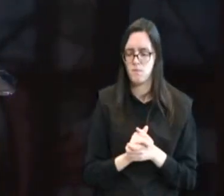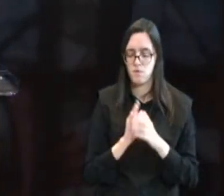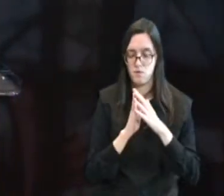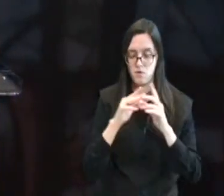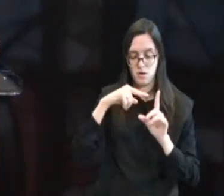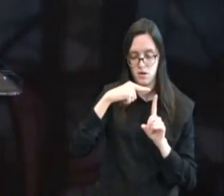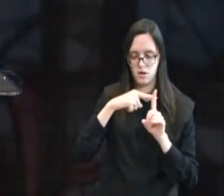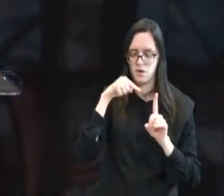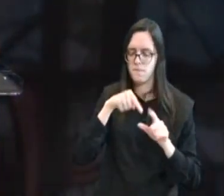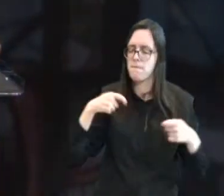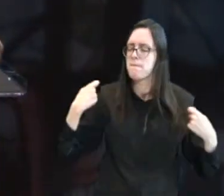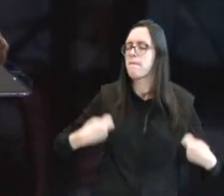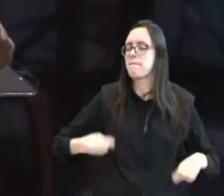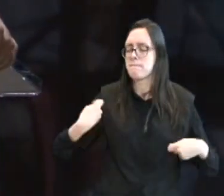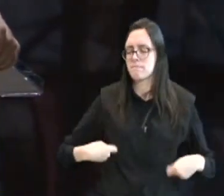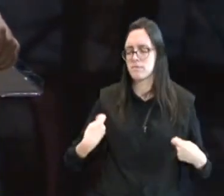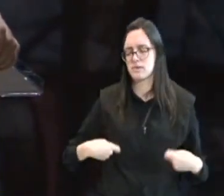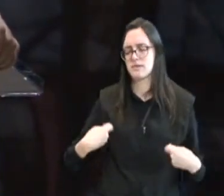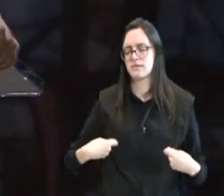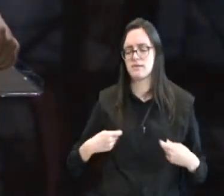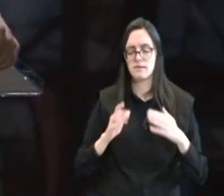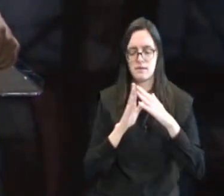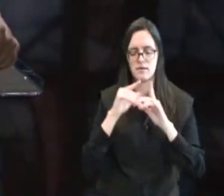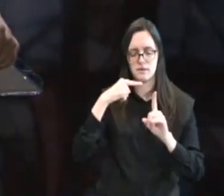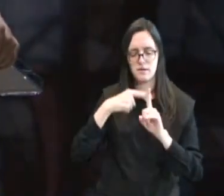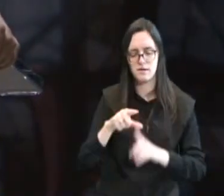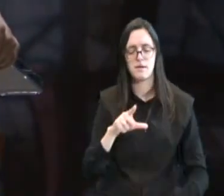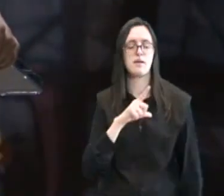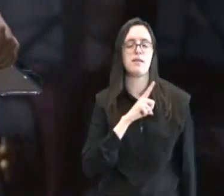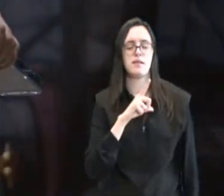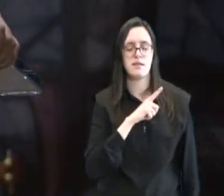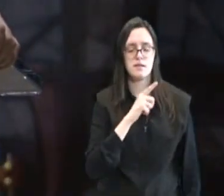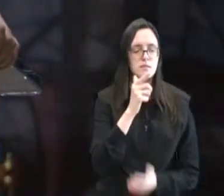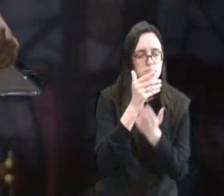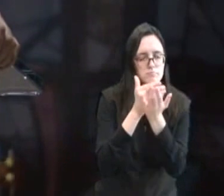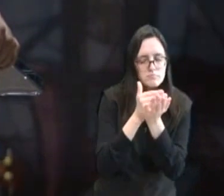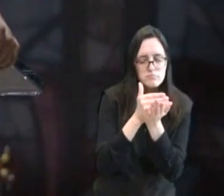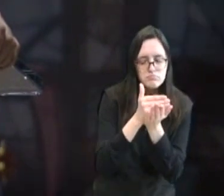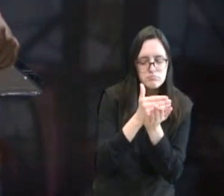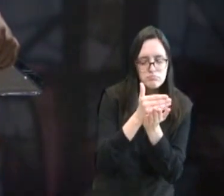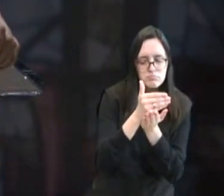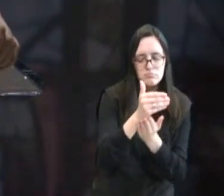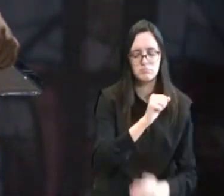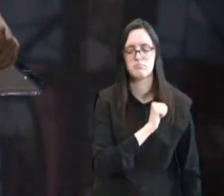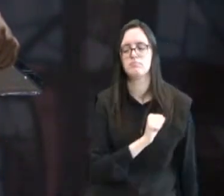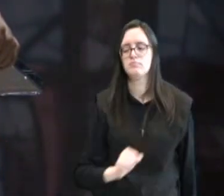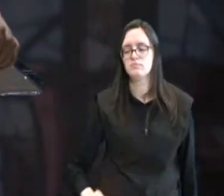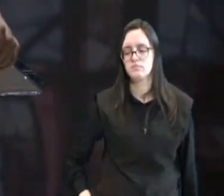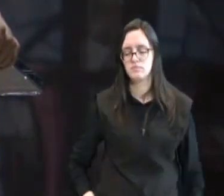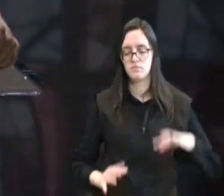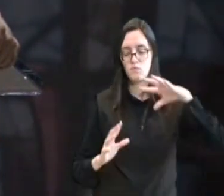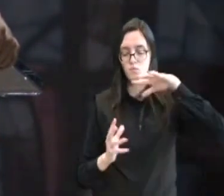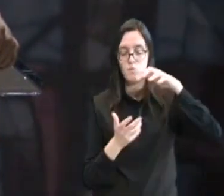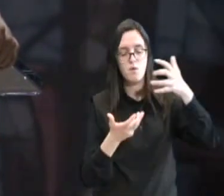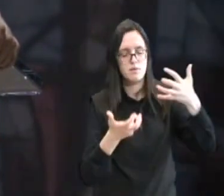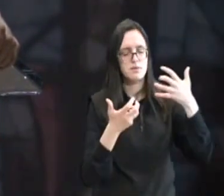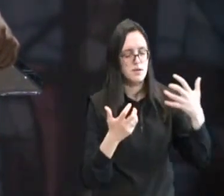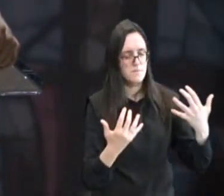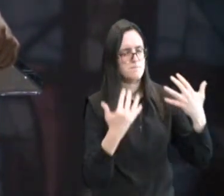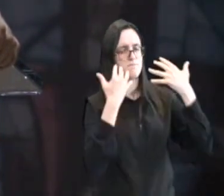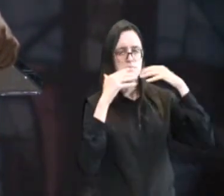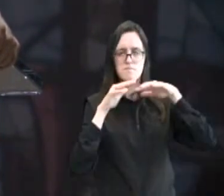igreja precisa ter, que a igreja teve no seu início, Senhor, e que o mundo quer ver